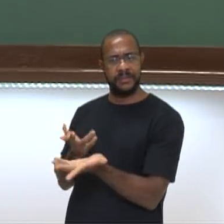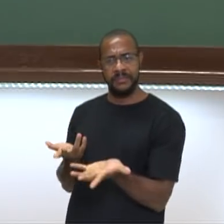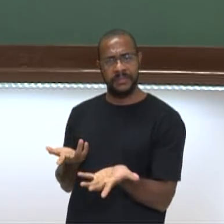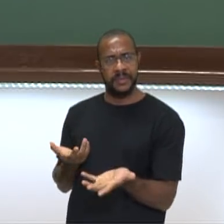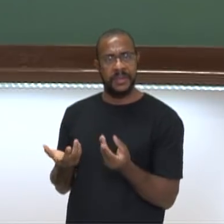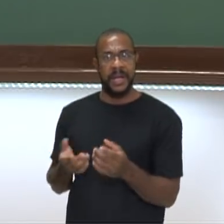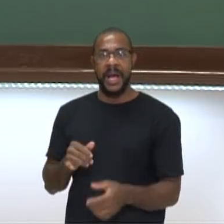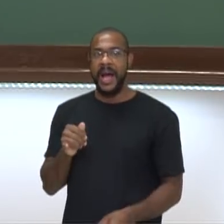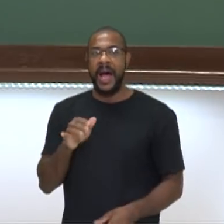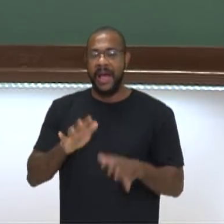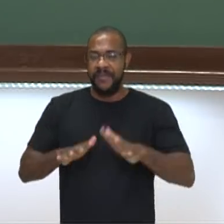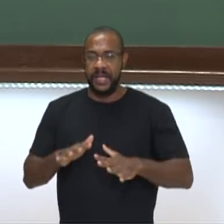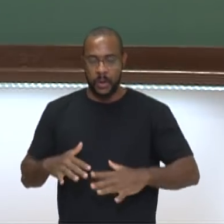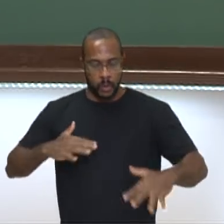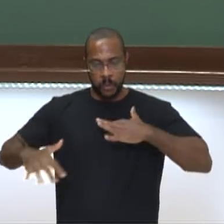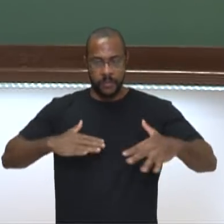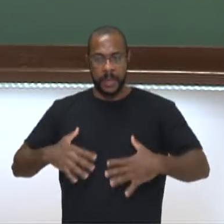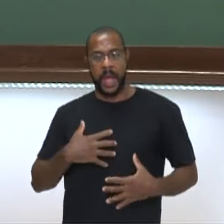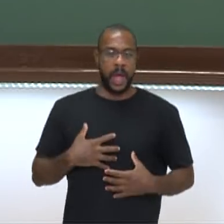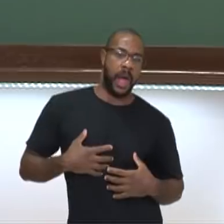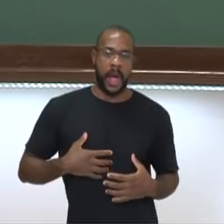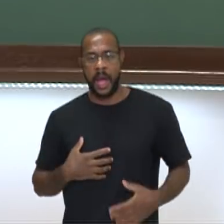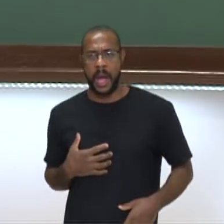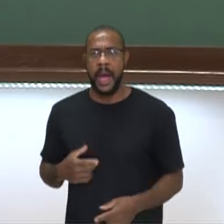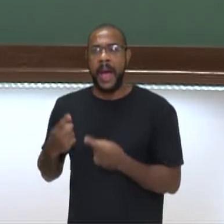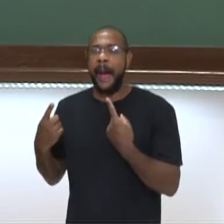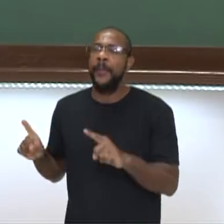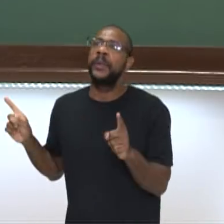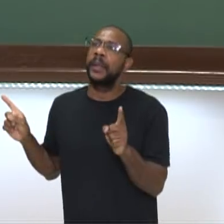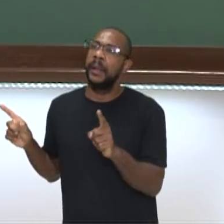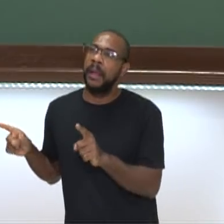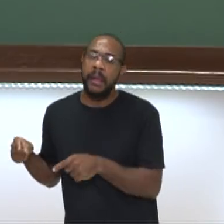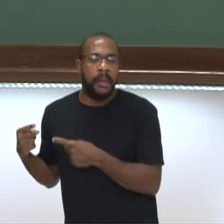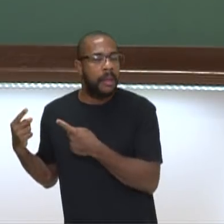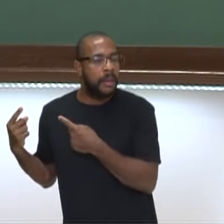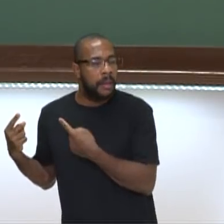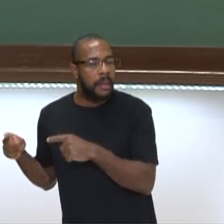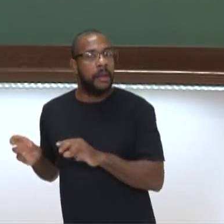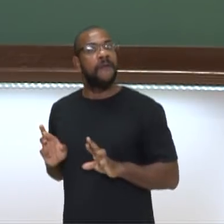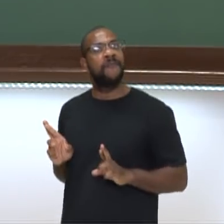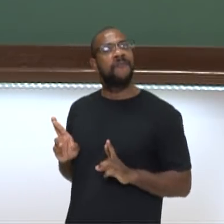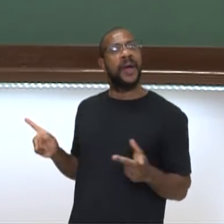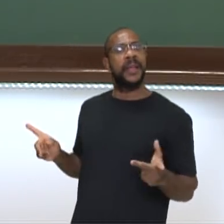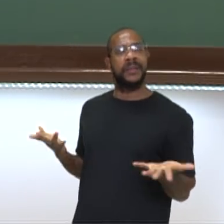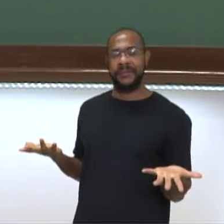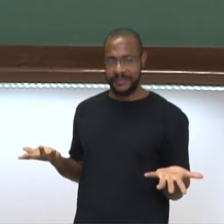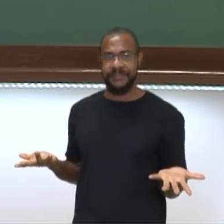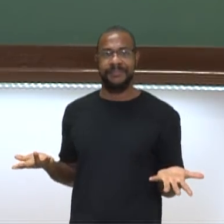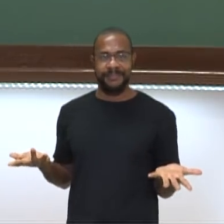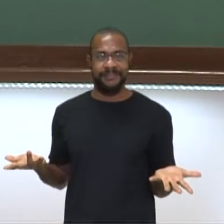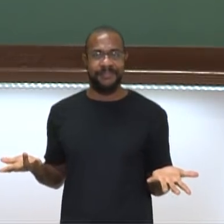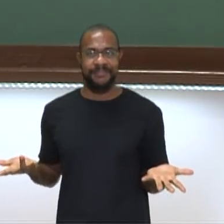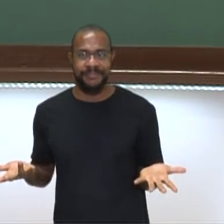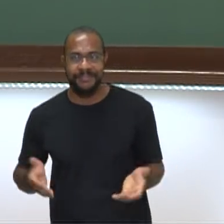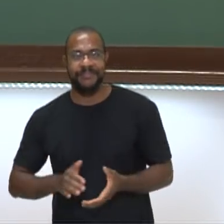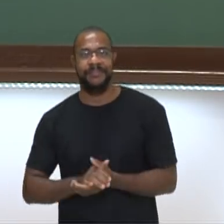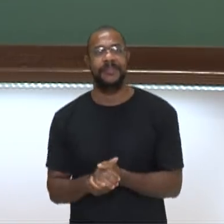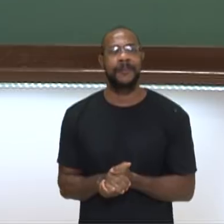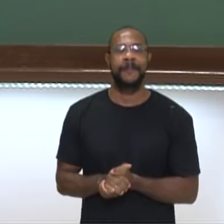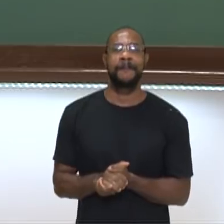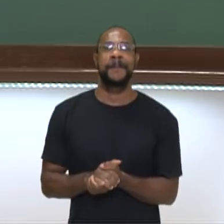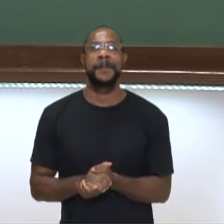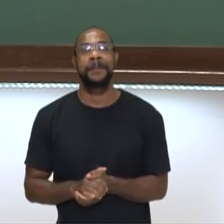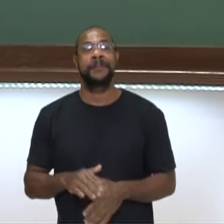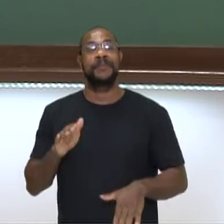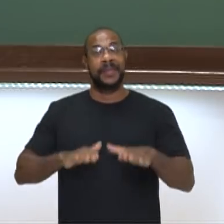mais rápido do que o tempo da música, por exemplo, ou o movimento pode ser muito mais lento do que o tempo da música,